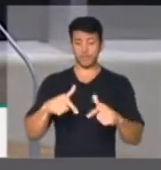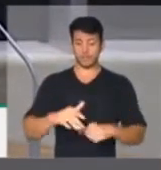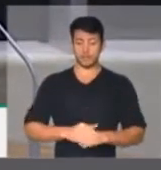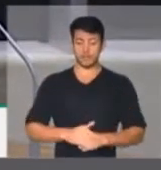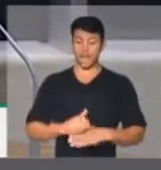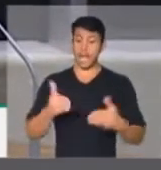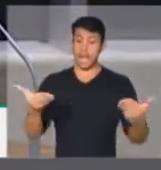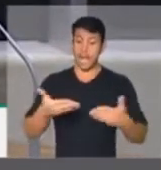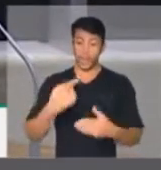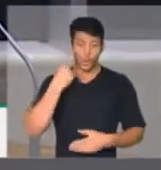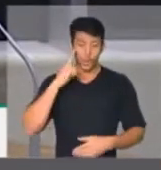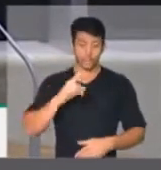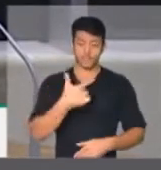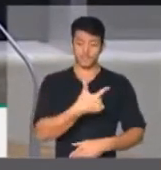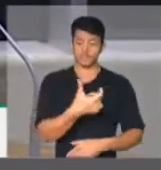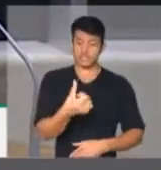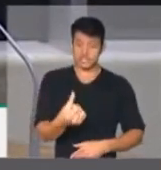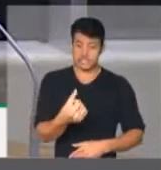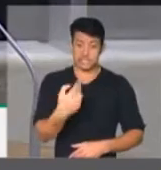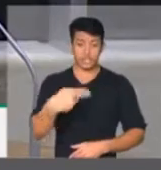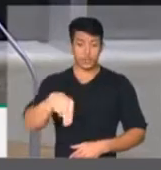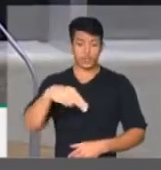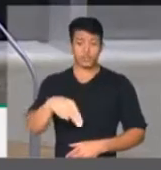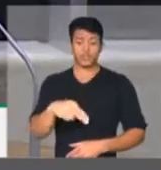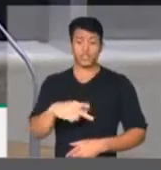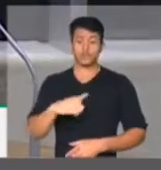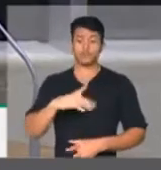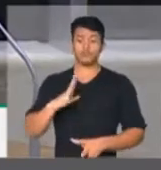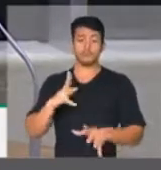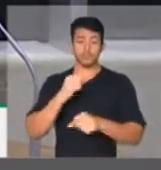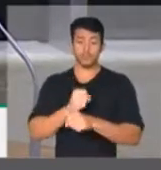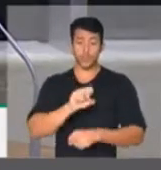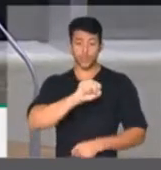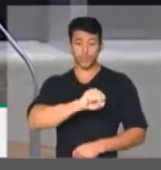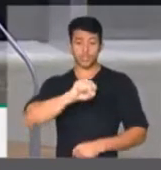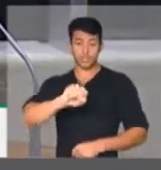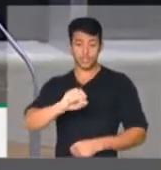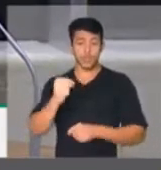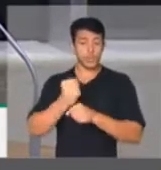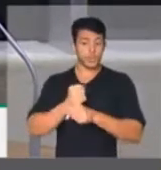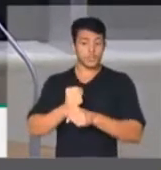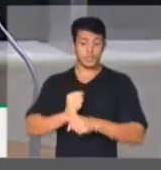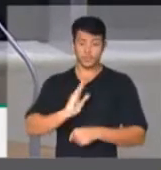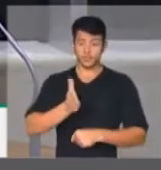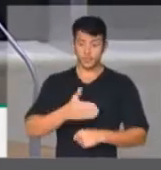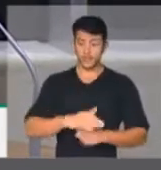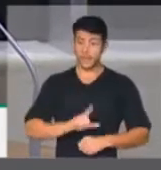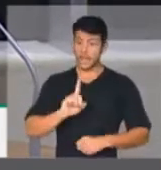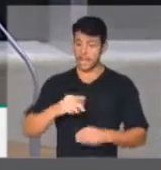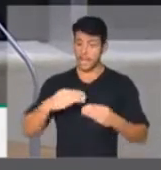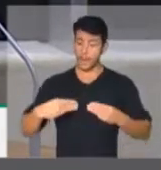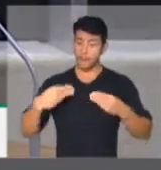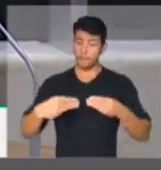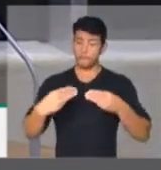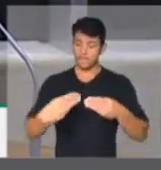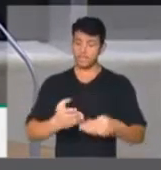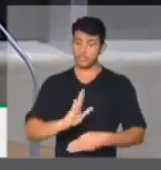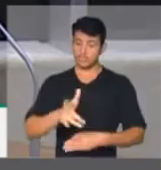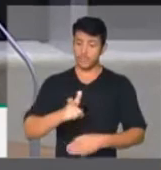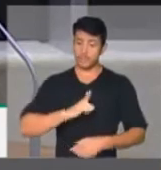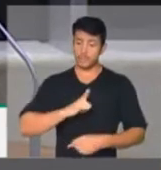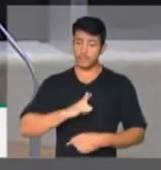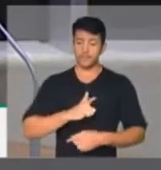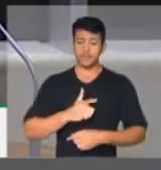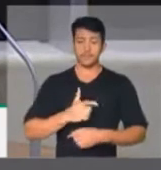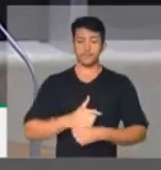de novembro 88 anos de criação. E um ministério que, ao longo de décadas de